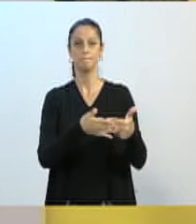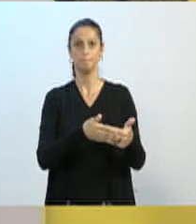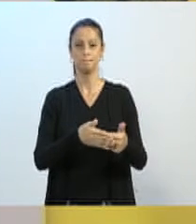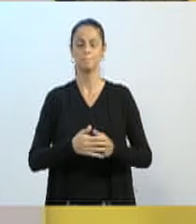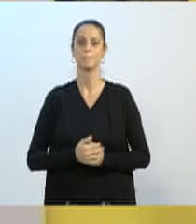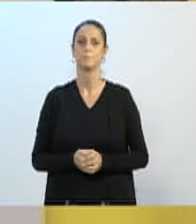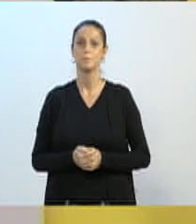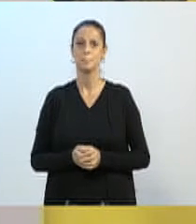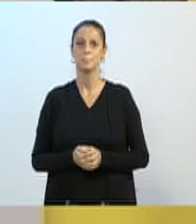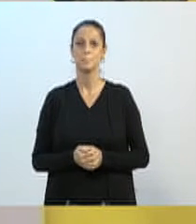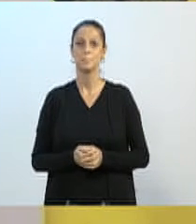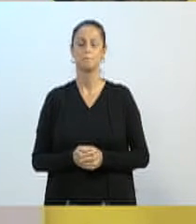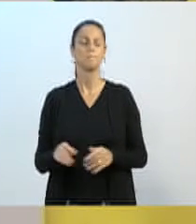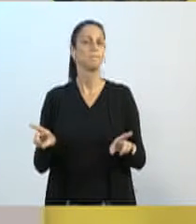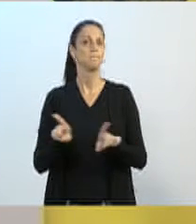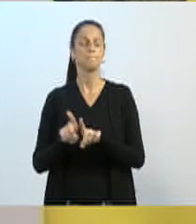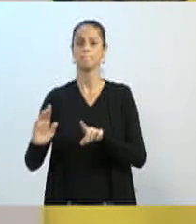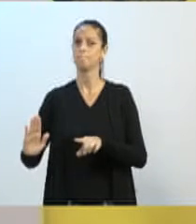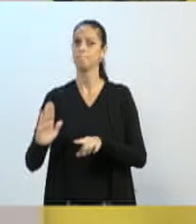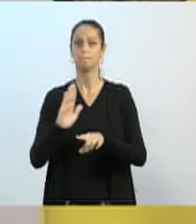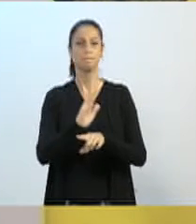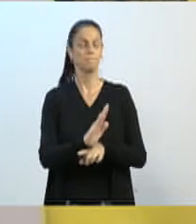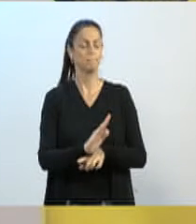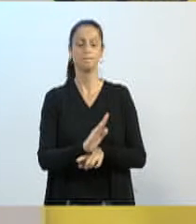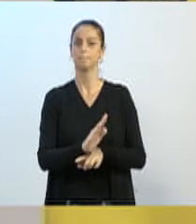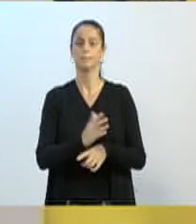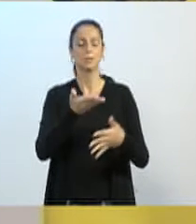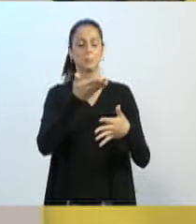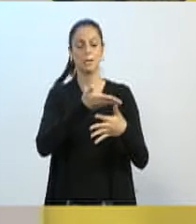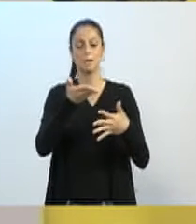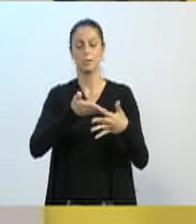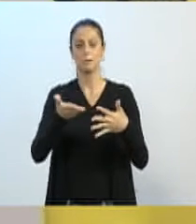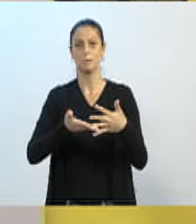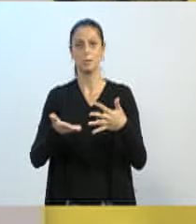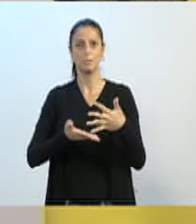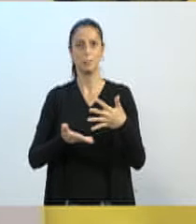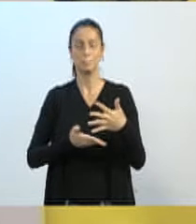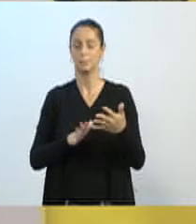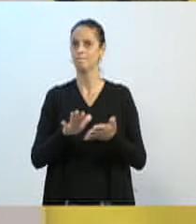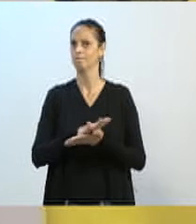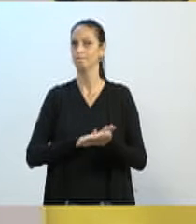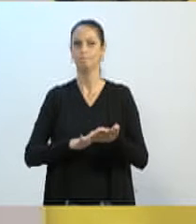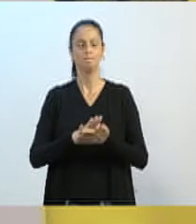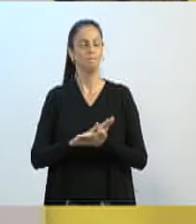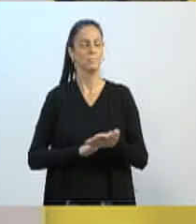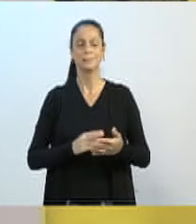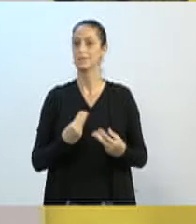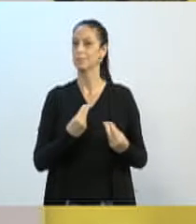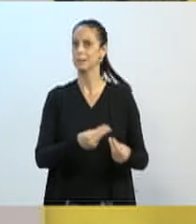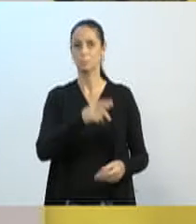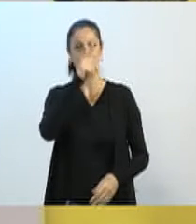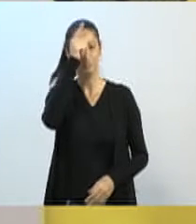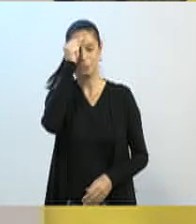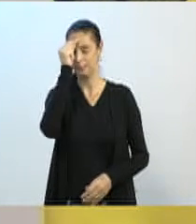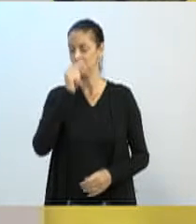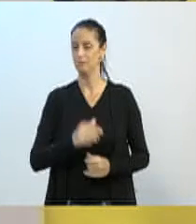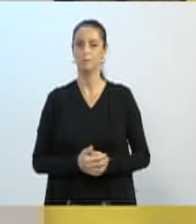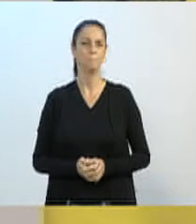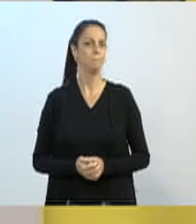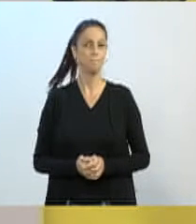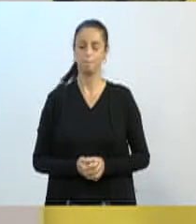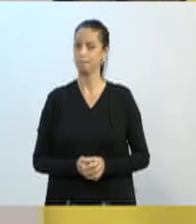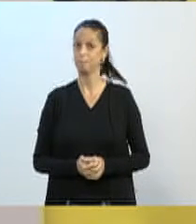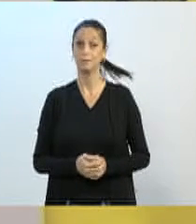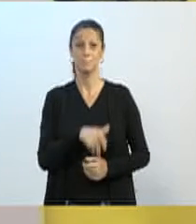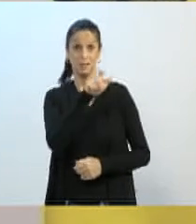Nem sequer deu condições de parcelamento especial para esses empreendedores para aliviar, pelo menos um pouco, o peso nos